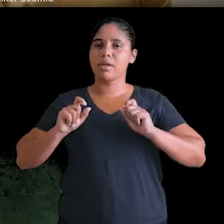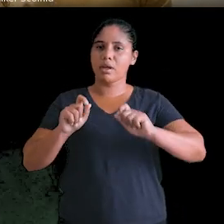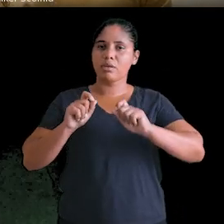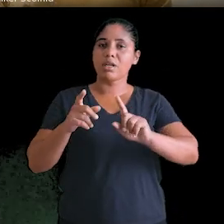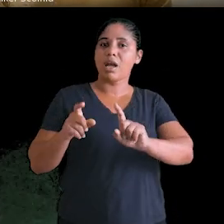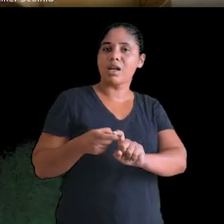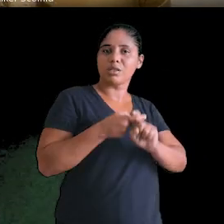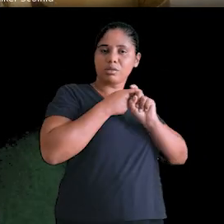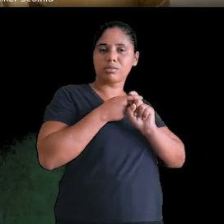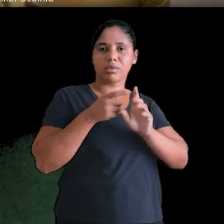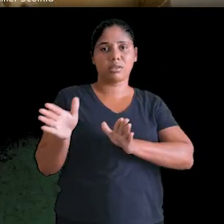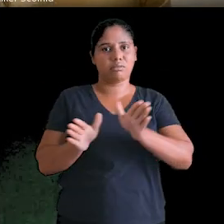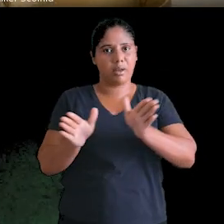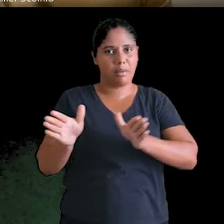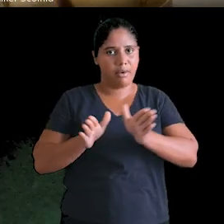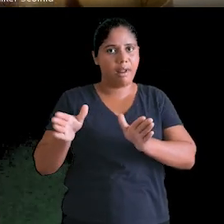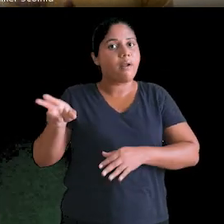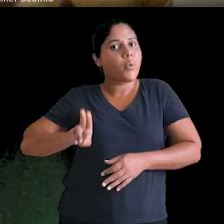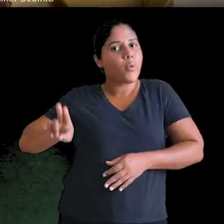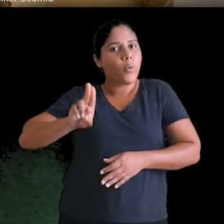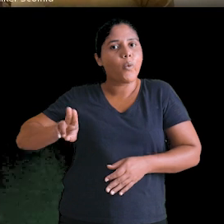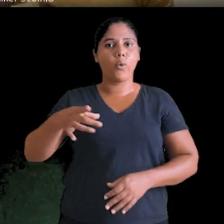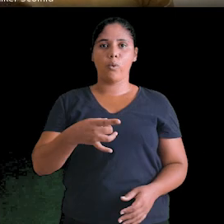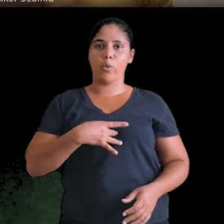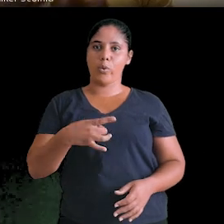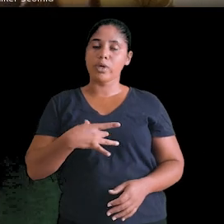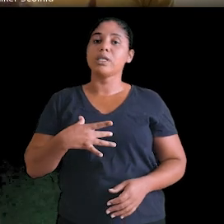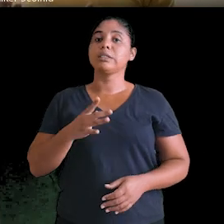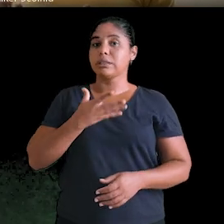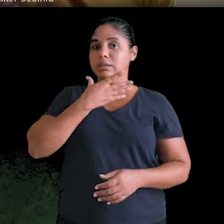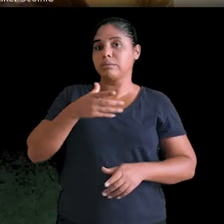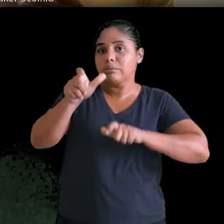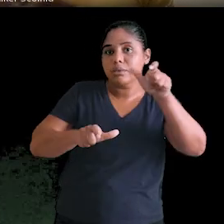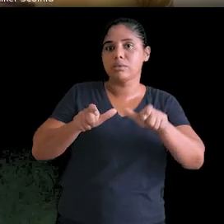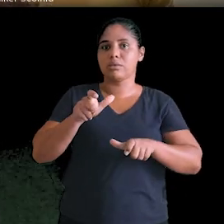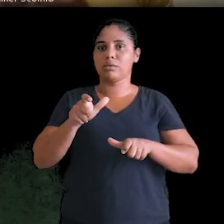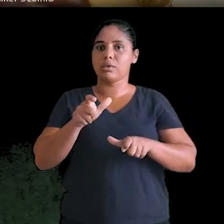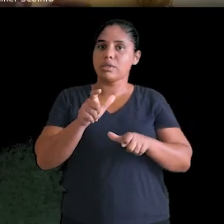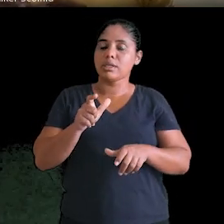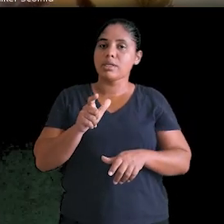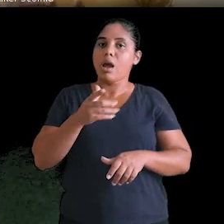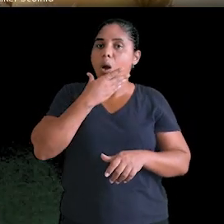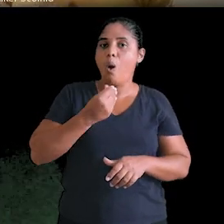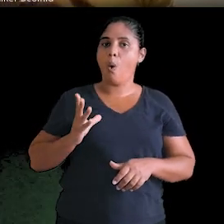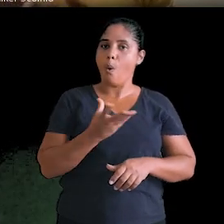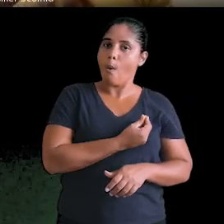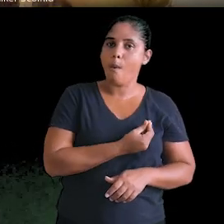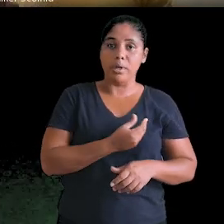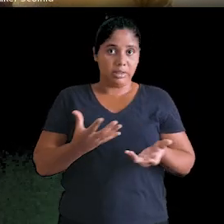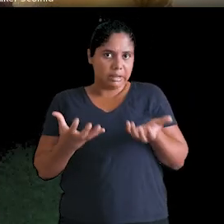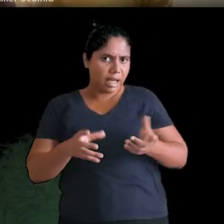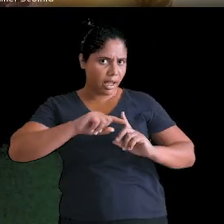temporária, tá? Da testosterona, tá? Pessoas transmasculinas que desejam gestar precisam suspender temporariamente o uso